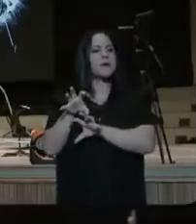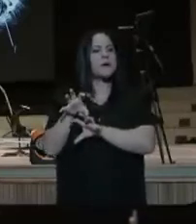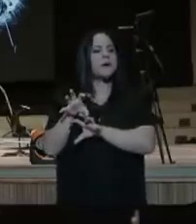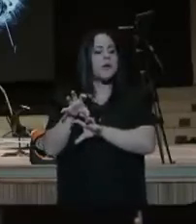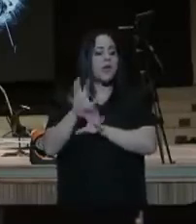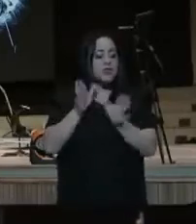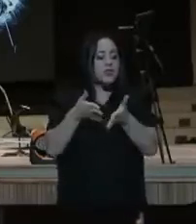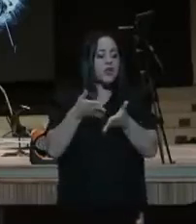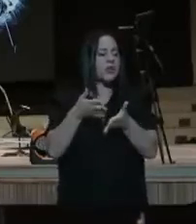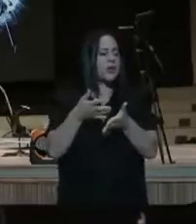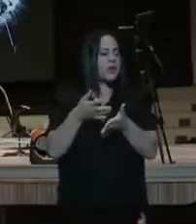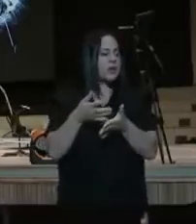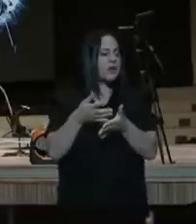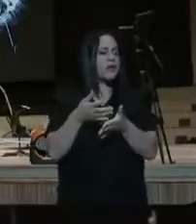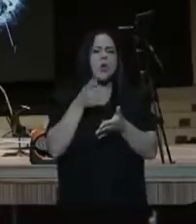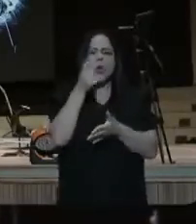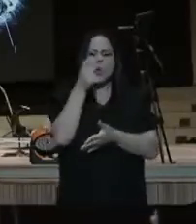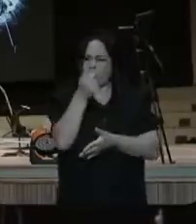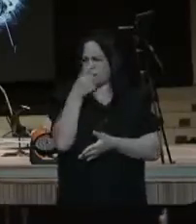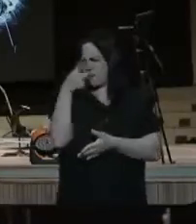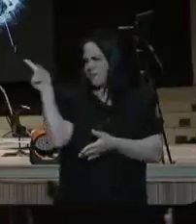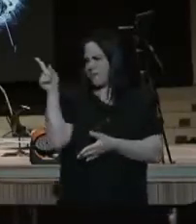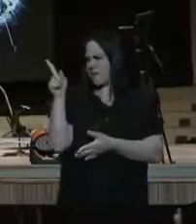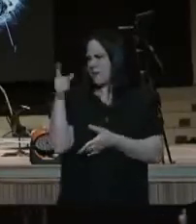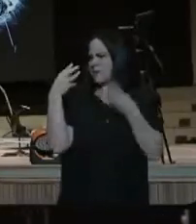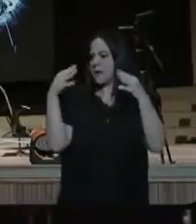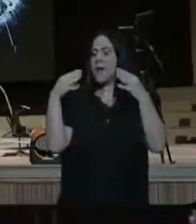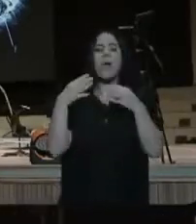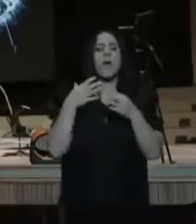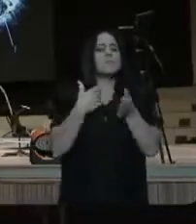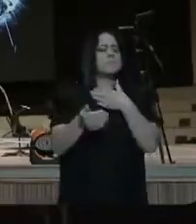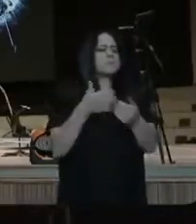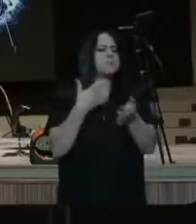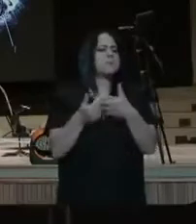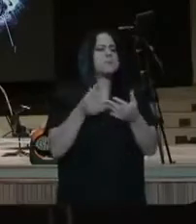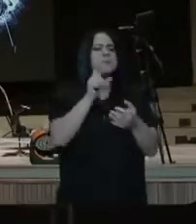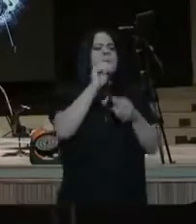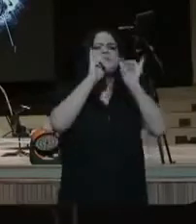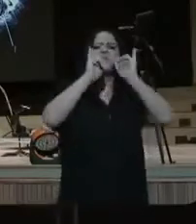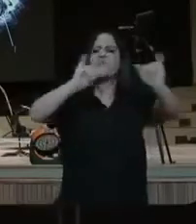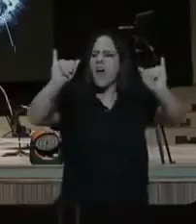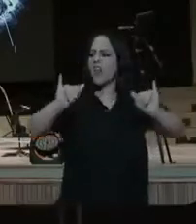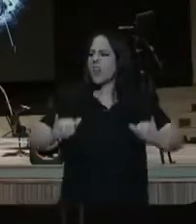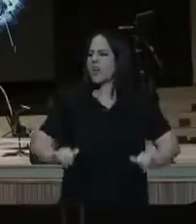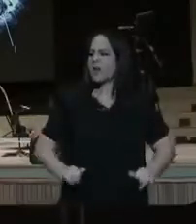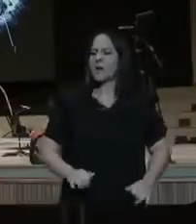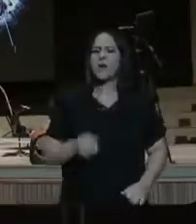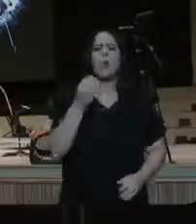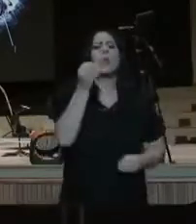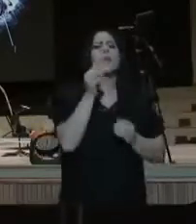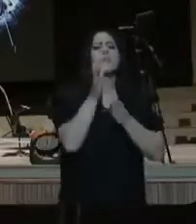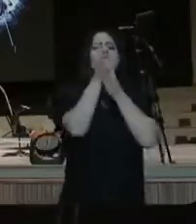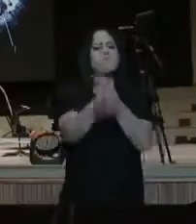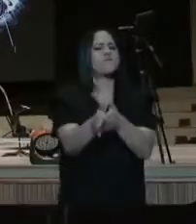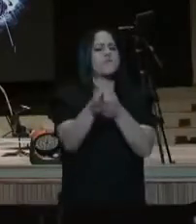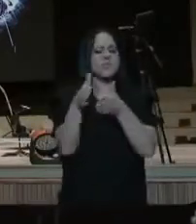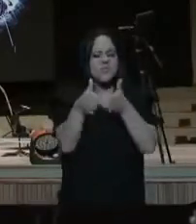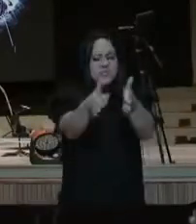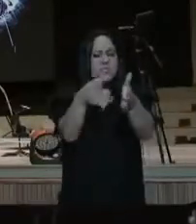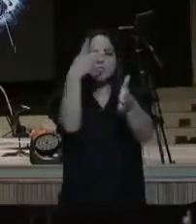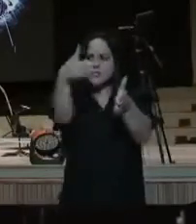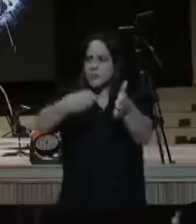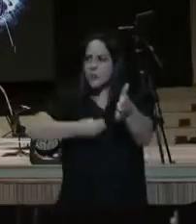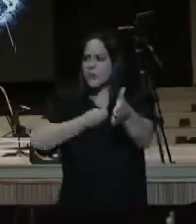fim da mensagem a dizer que não importa o que deus vai te falar de propósito e direção para a sua vida você